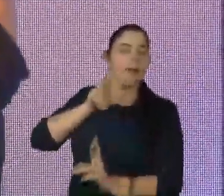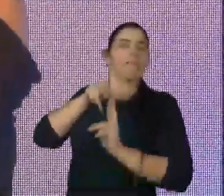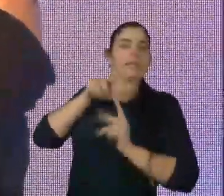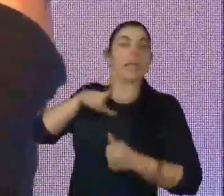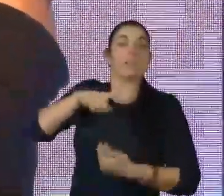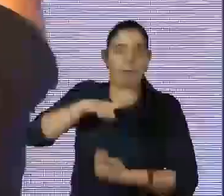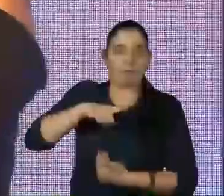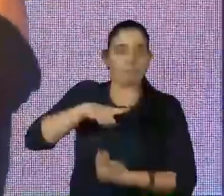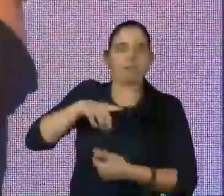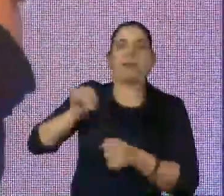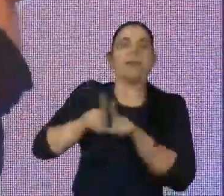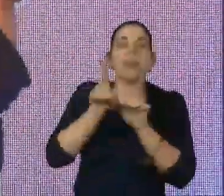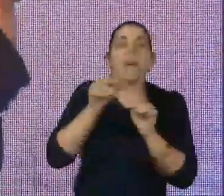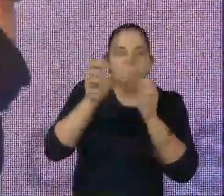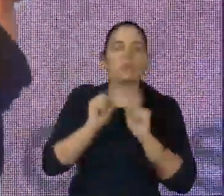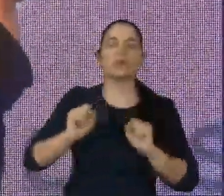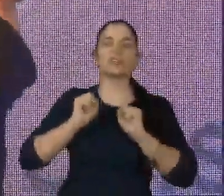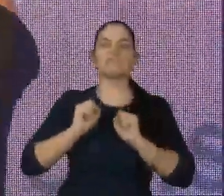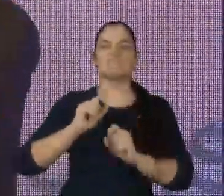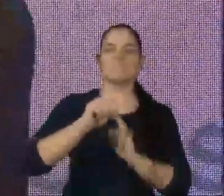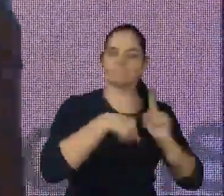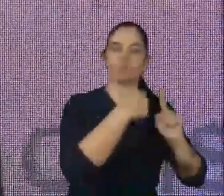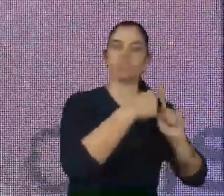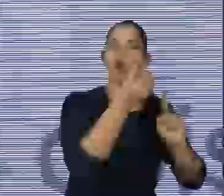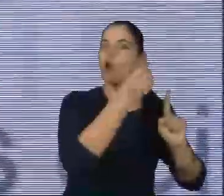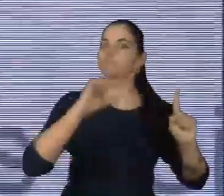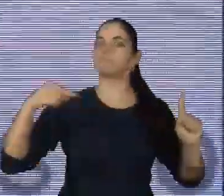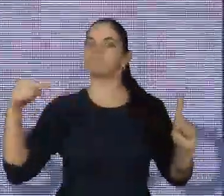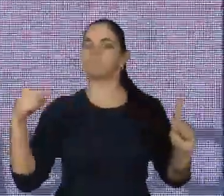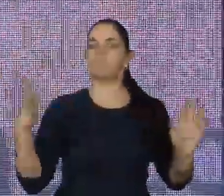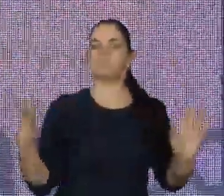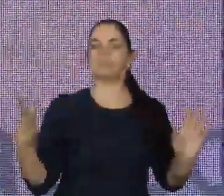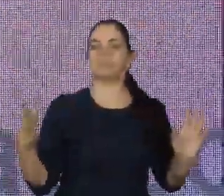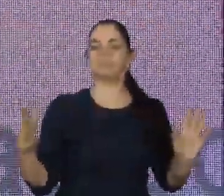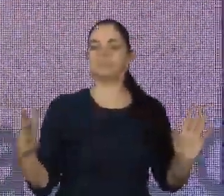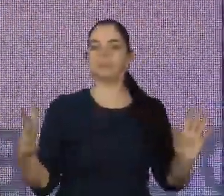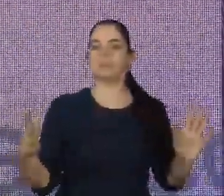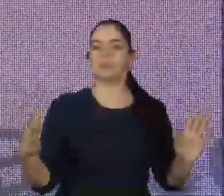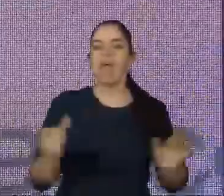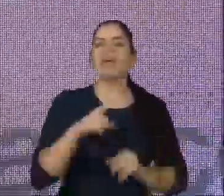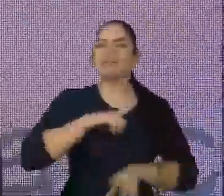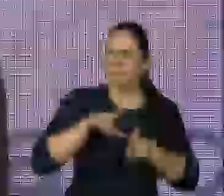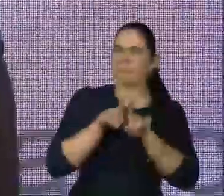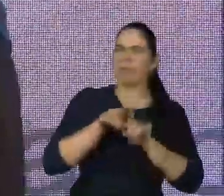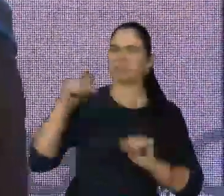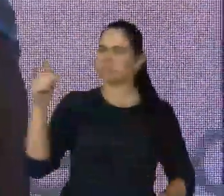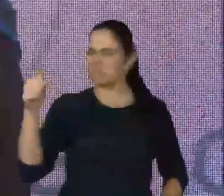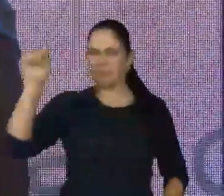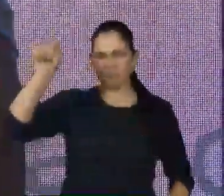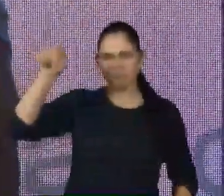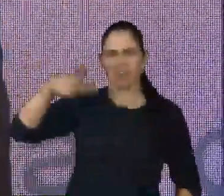tem, elas podem ser positivas ou negativas. As referências